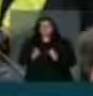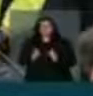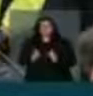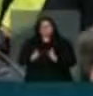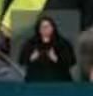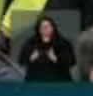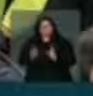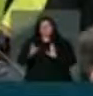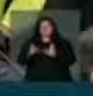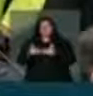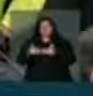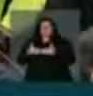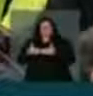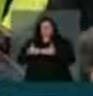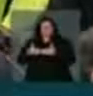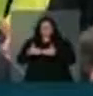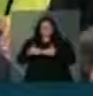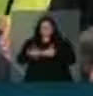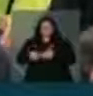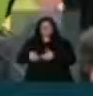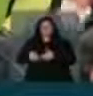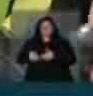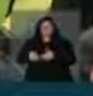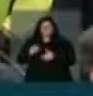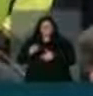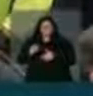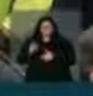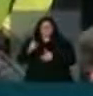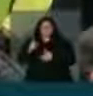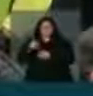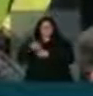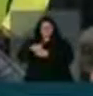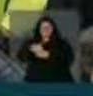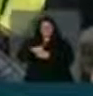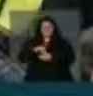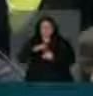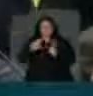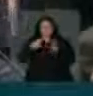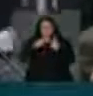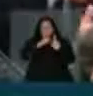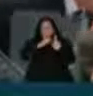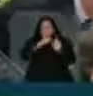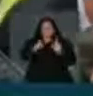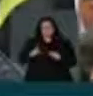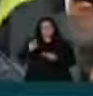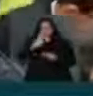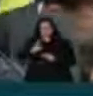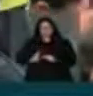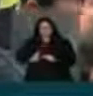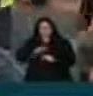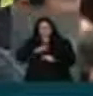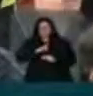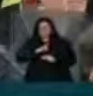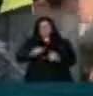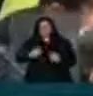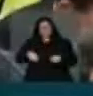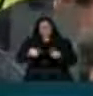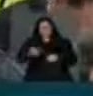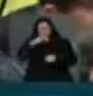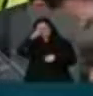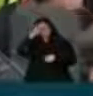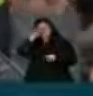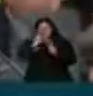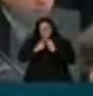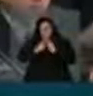que é exatamente corresponder num país que tem desafios monumentais como tem o Brasil. É preciso que os gestores municipais,